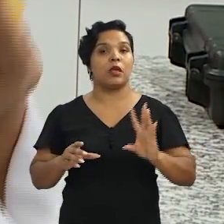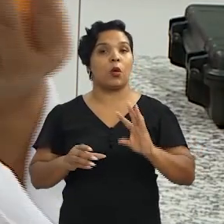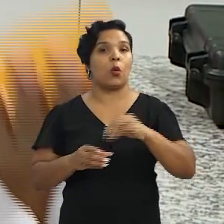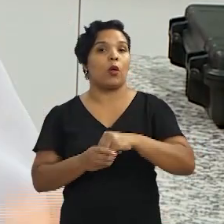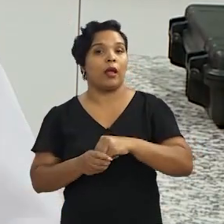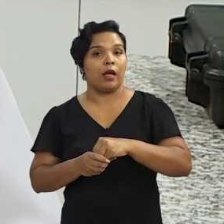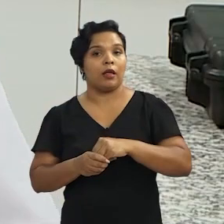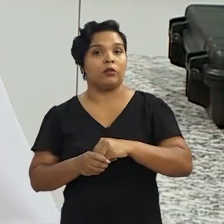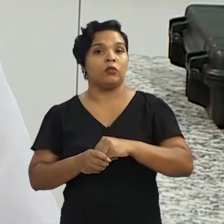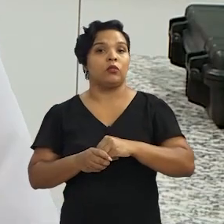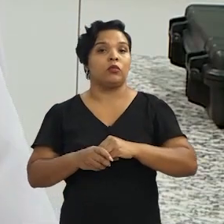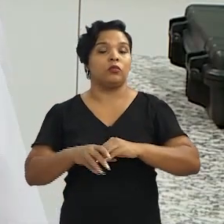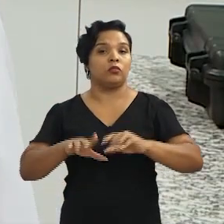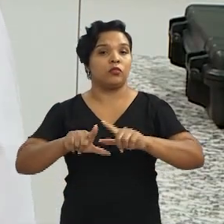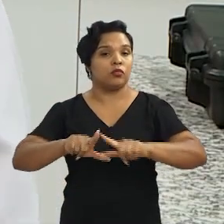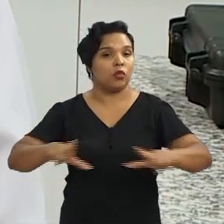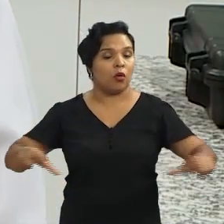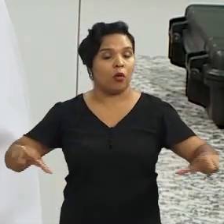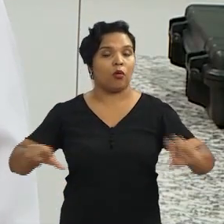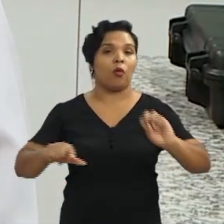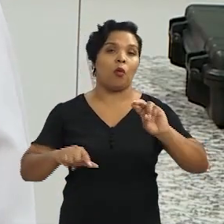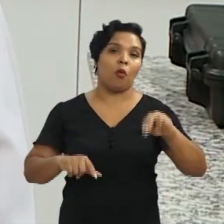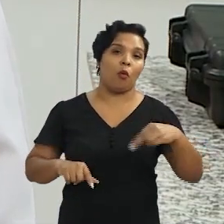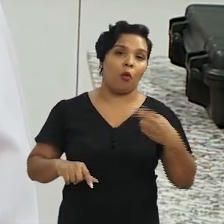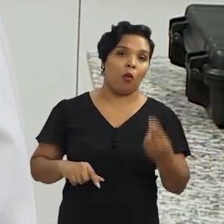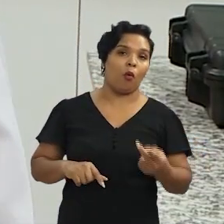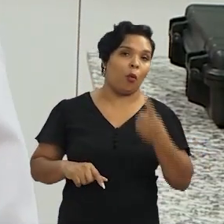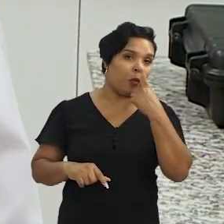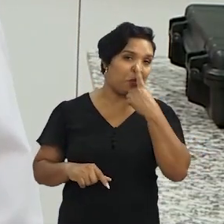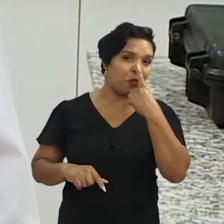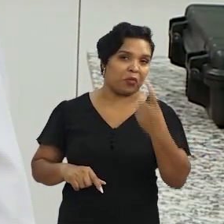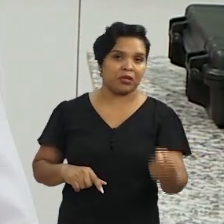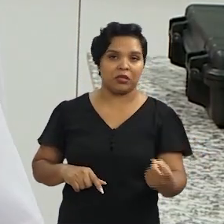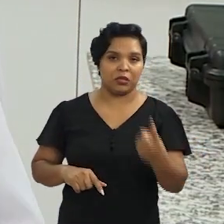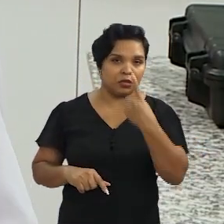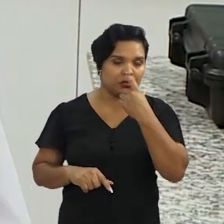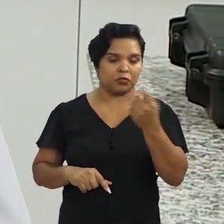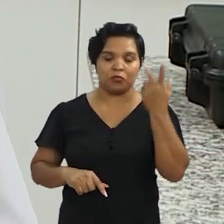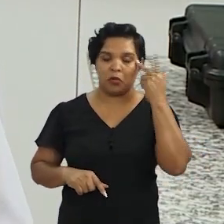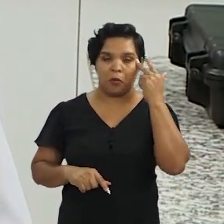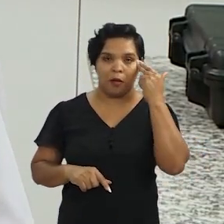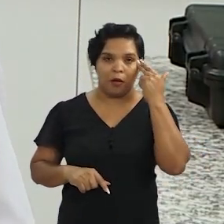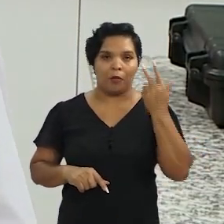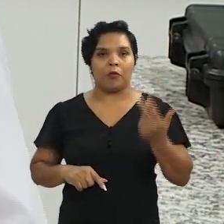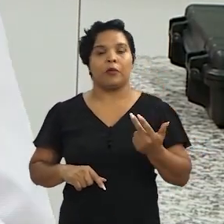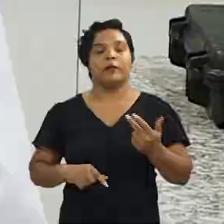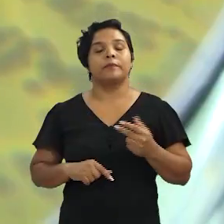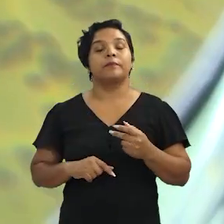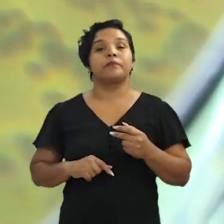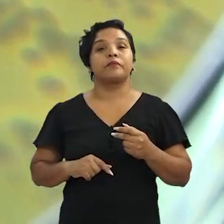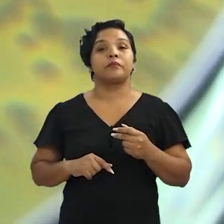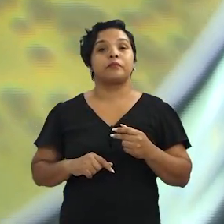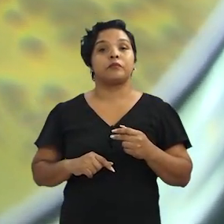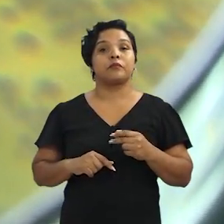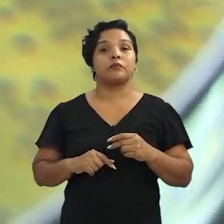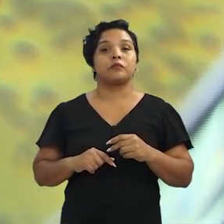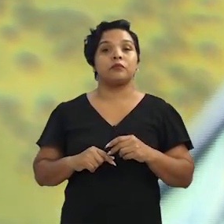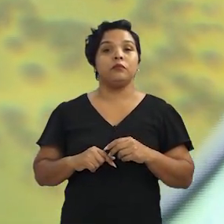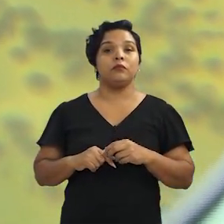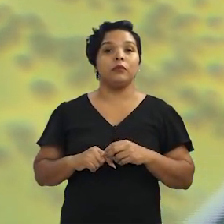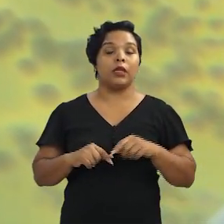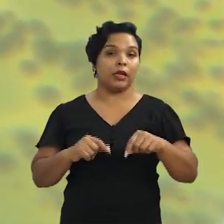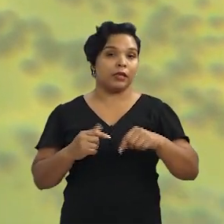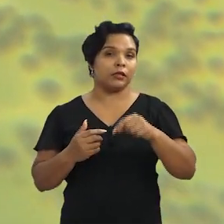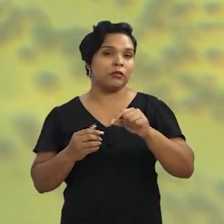colocado sobre um solo ou se é colocado num lixo orgânico convencional,